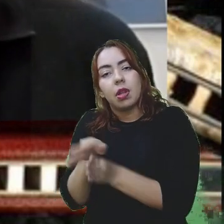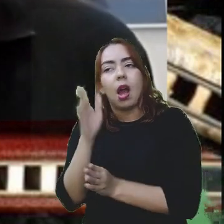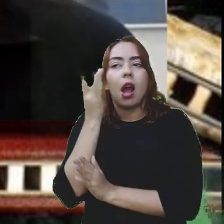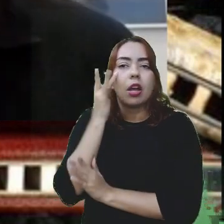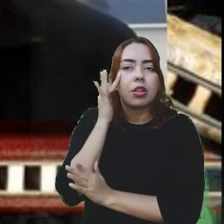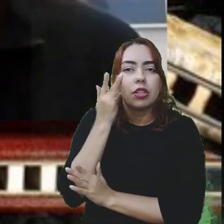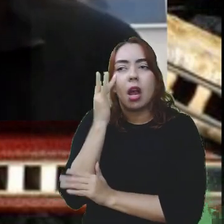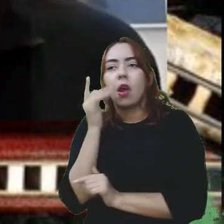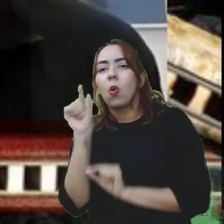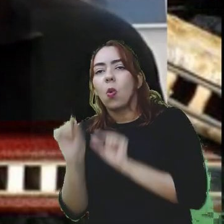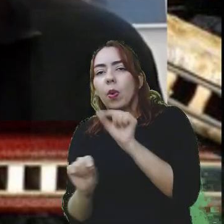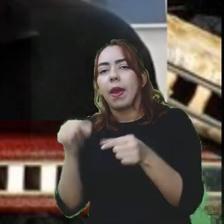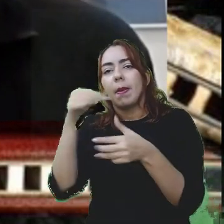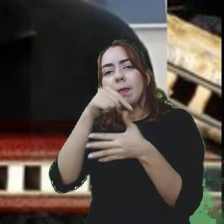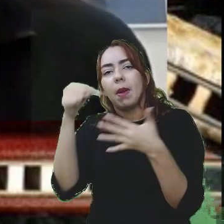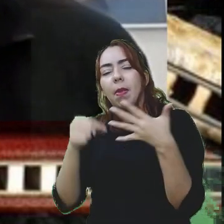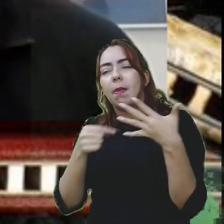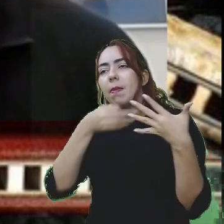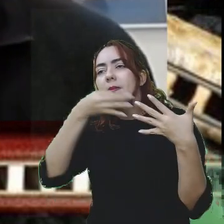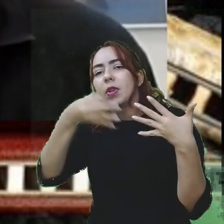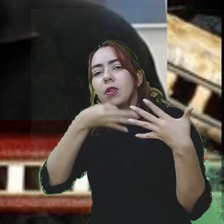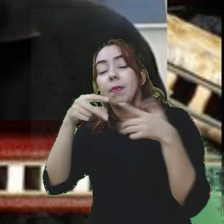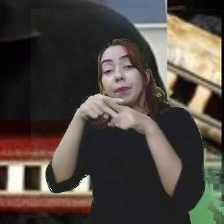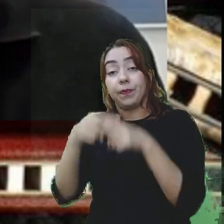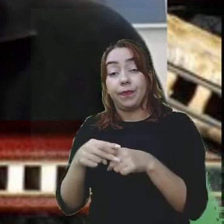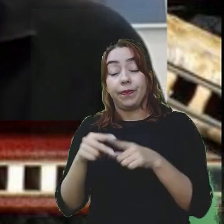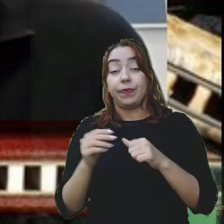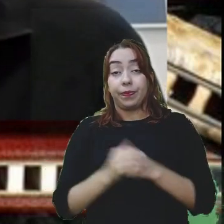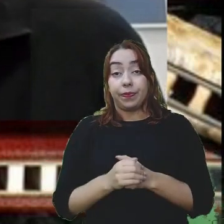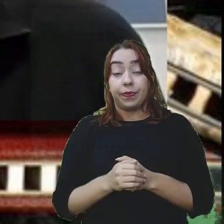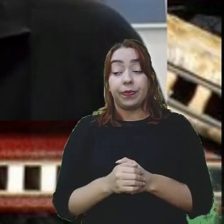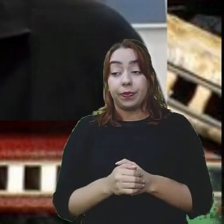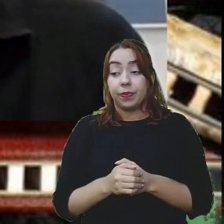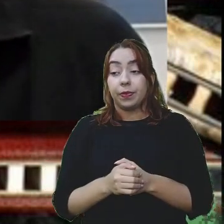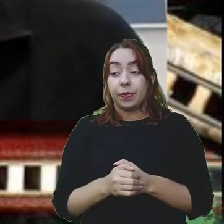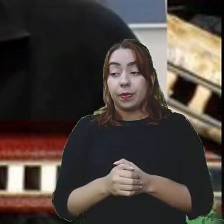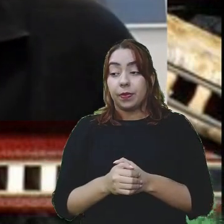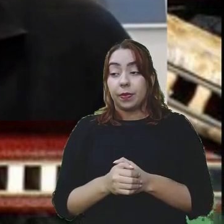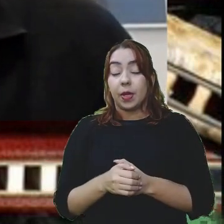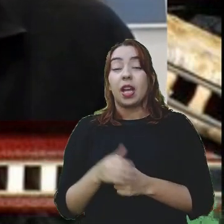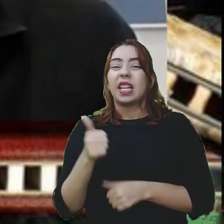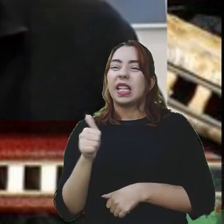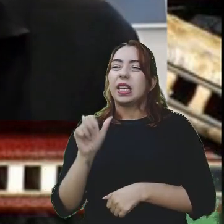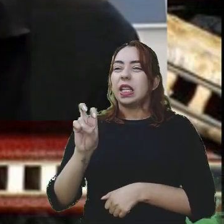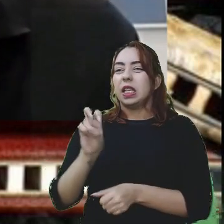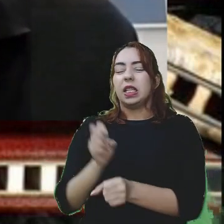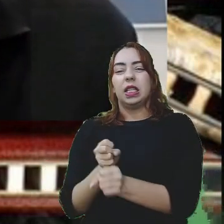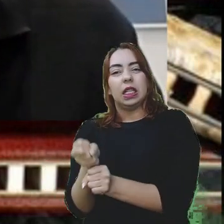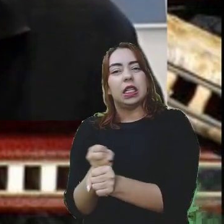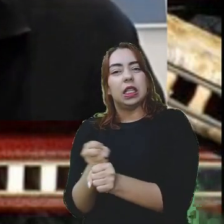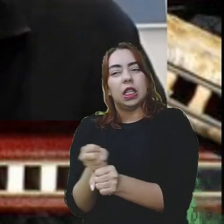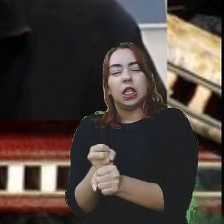achava daquilo e tal. Quando foi passado, sei lá, 10, 15 anos, quer dizer, eu trabalhei bastante com a Hering.